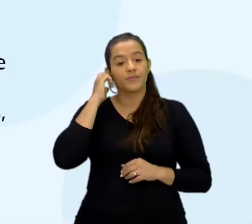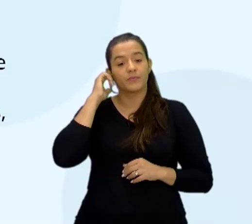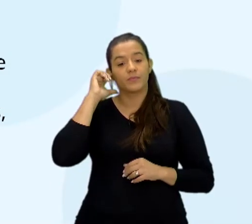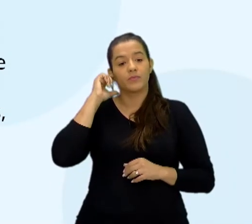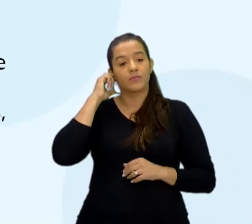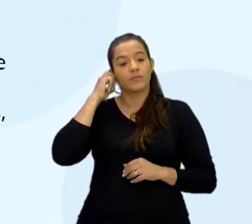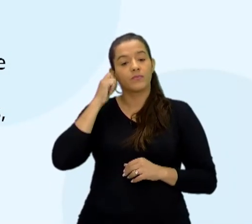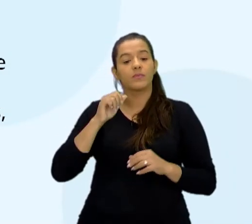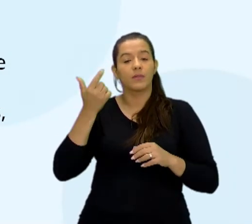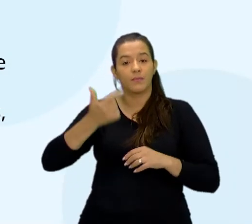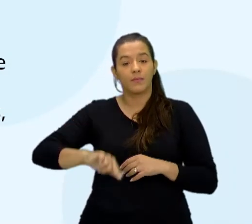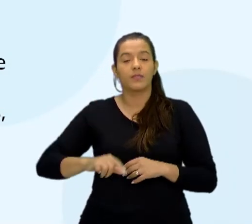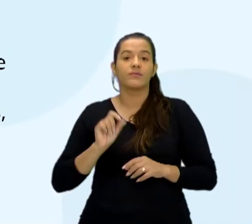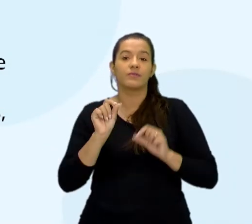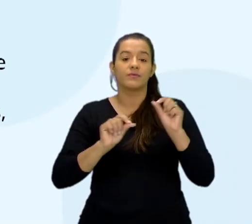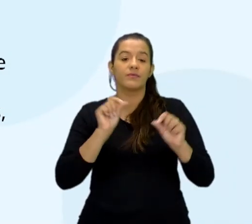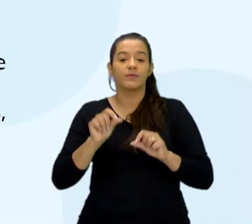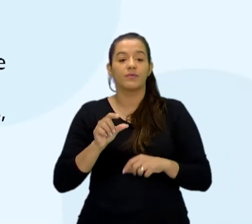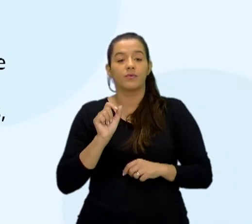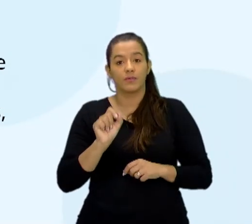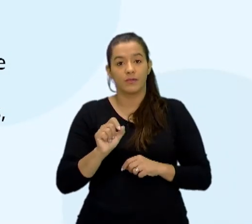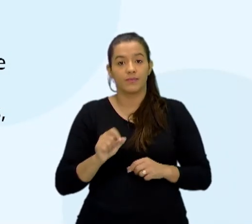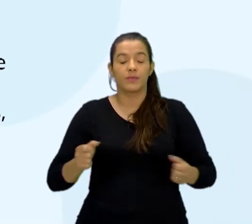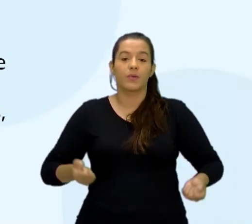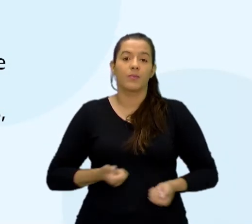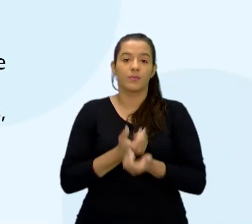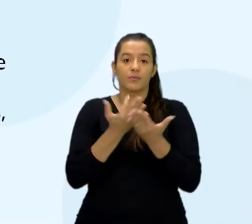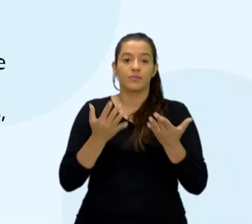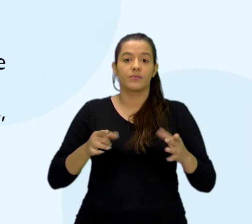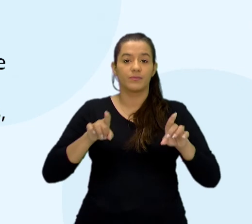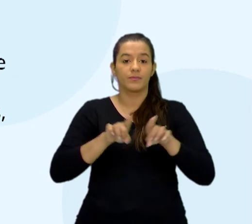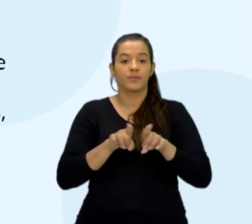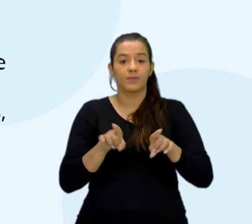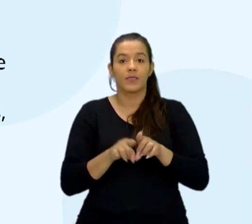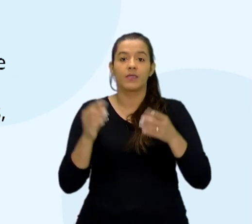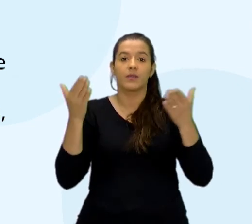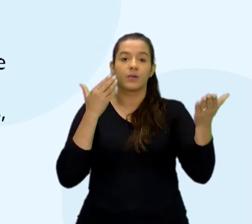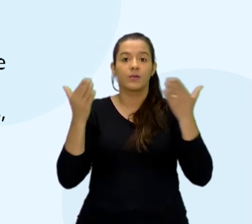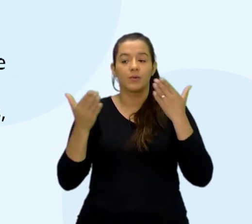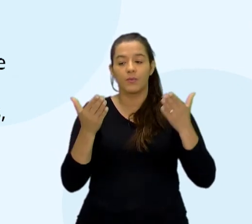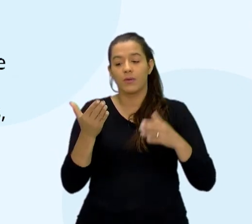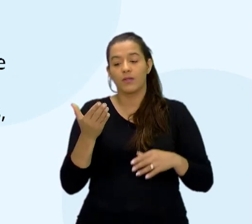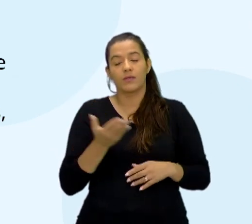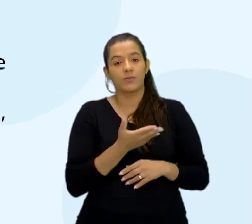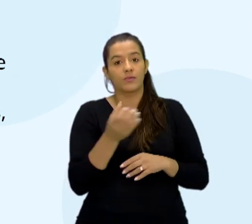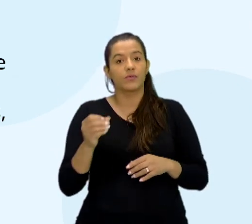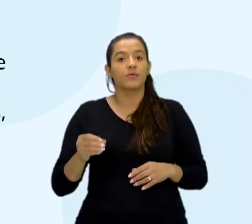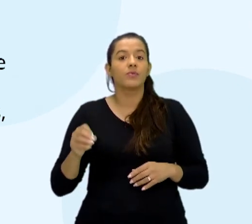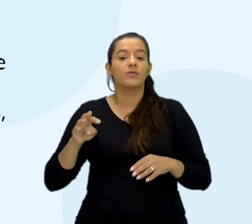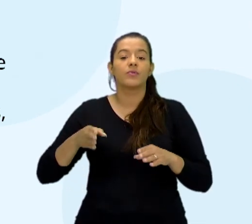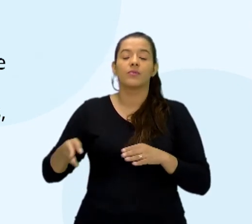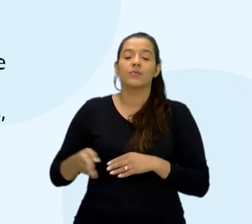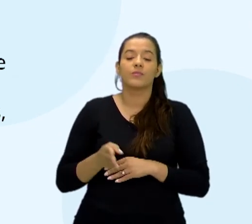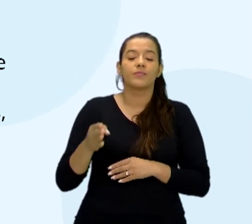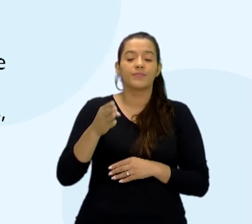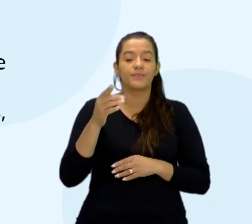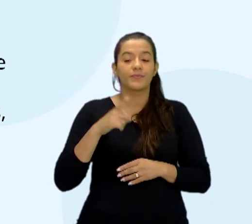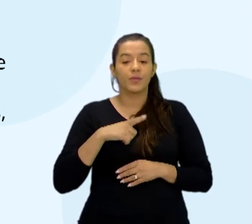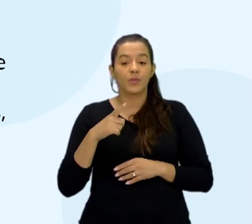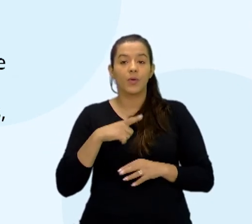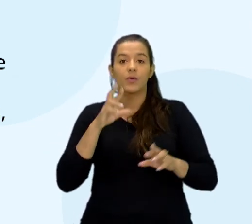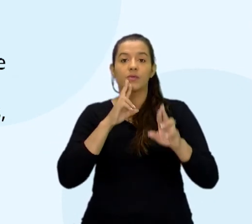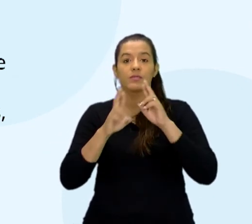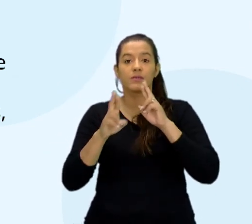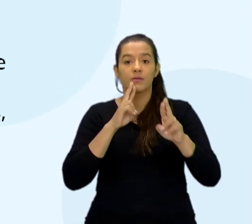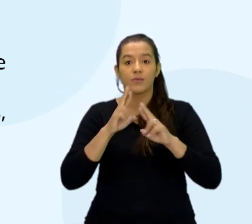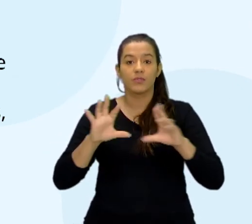mais, tá? O que você vai fazer? Compartilhar também e comparar as suas impressões e percurso aí com os resultados